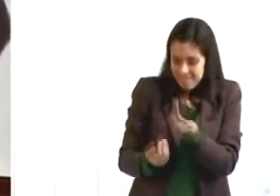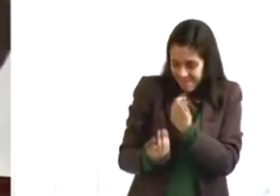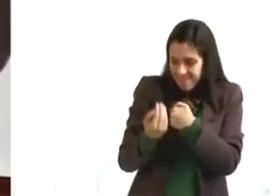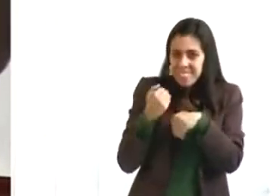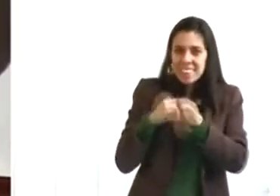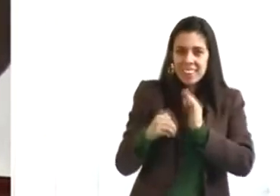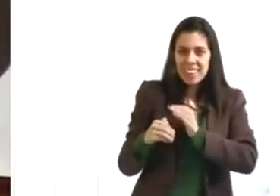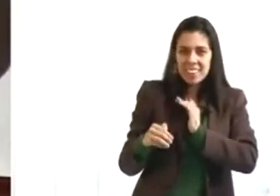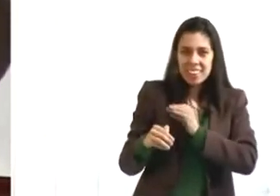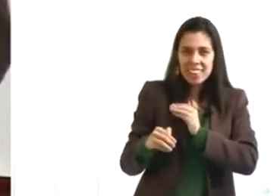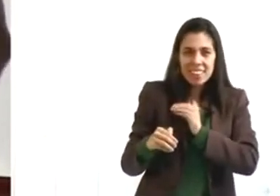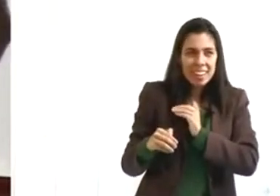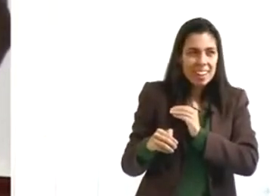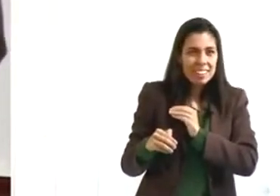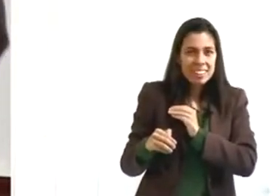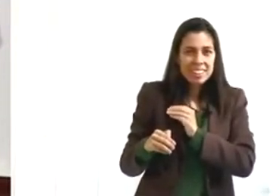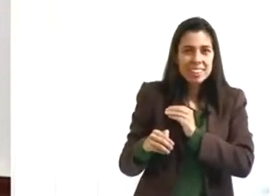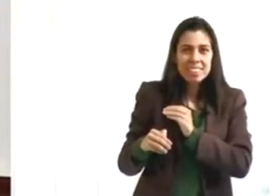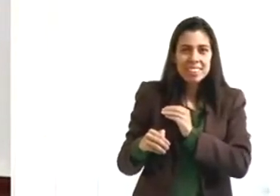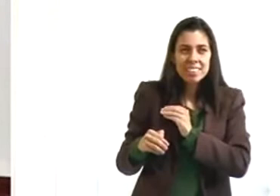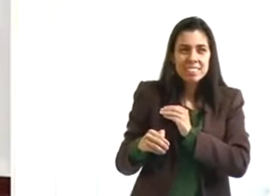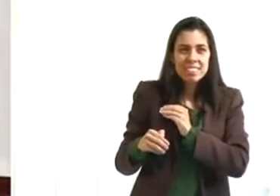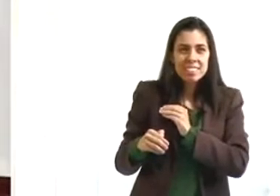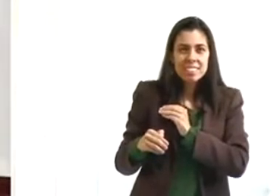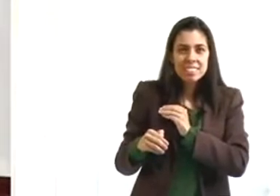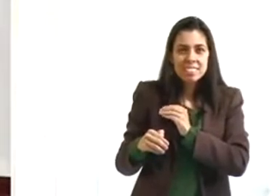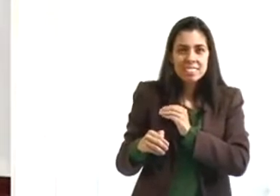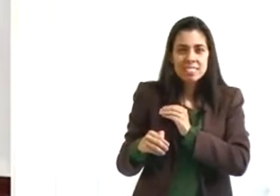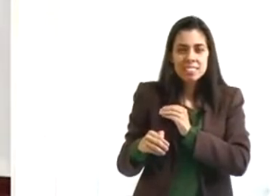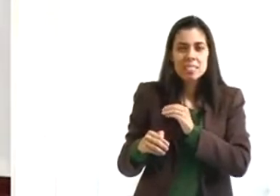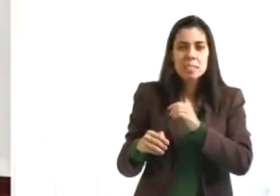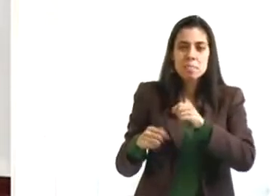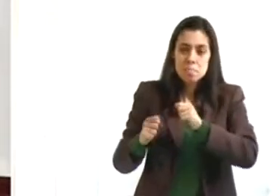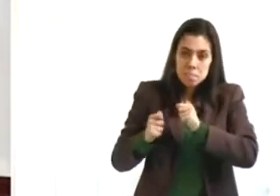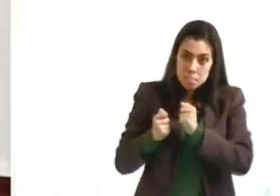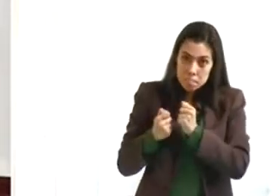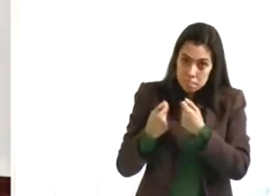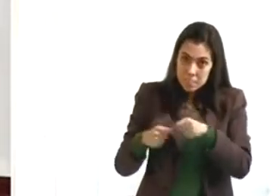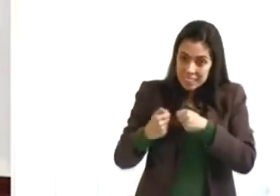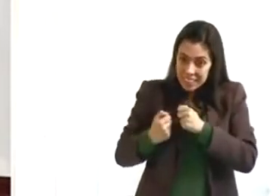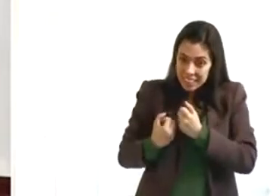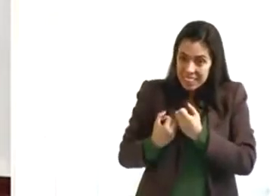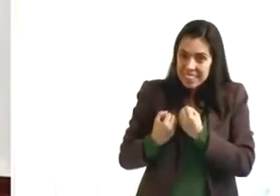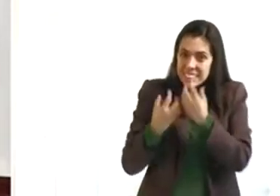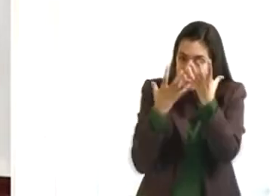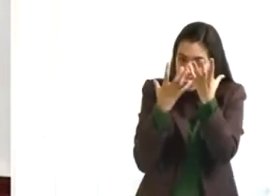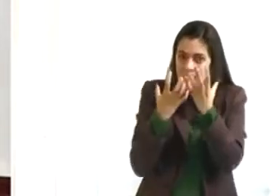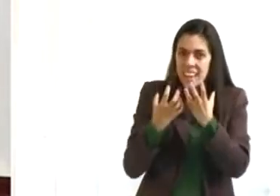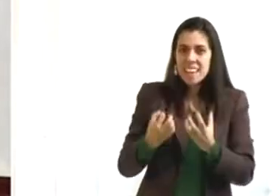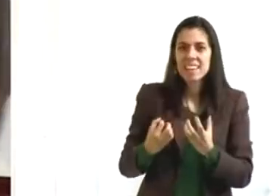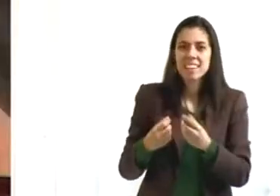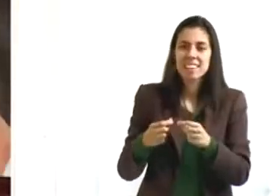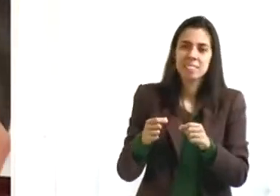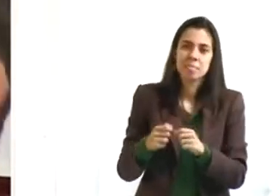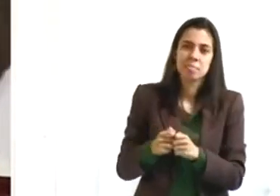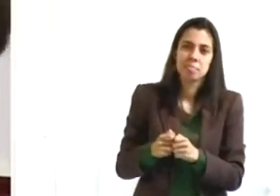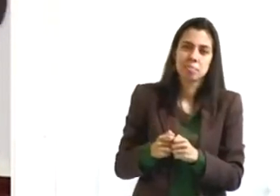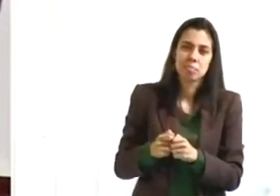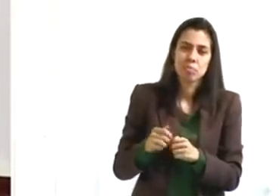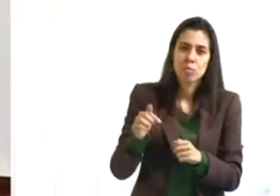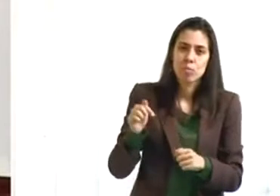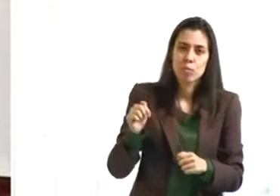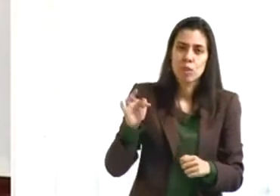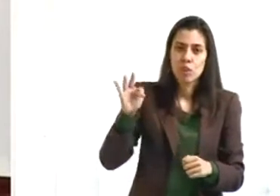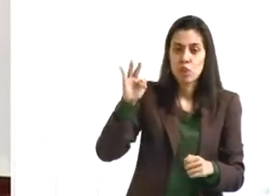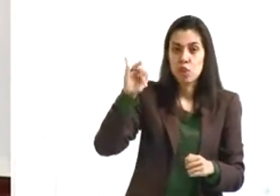Pai, como discípulo e servo do Senhor Jesus. Filipe prontamente obedeceu. Há uma palavra aqui que